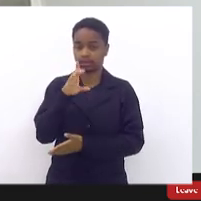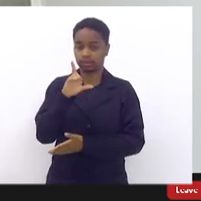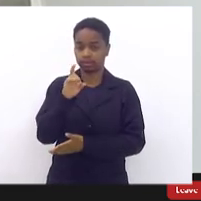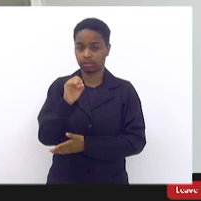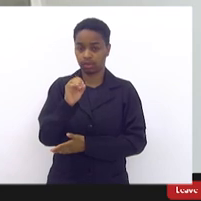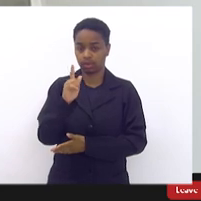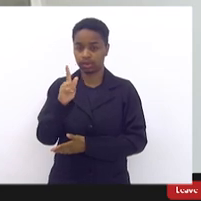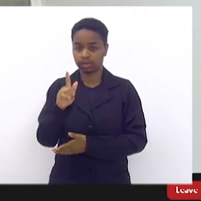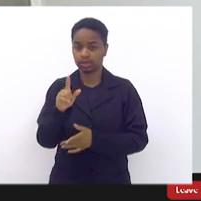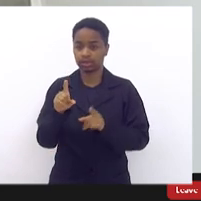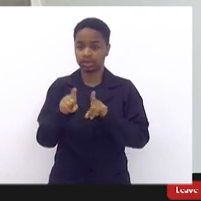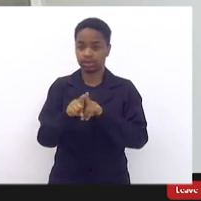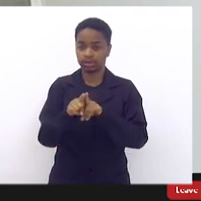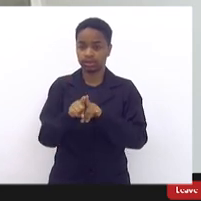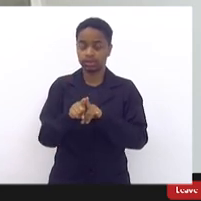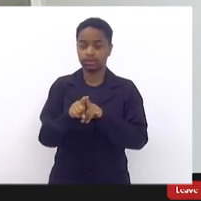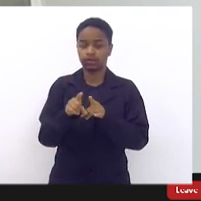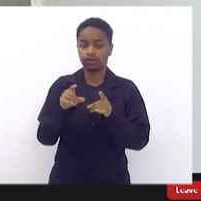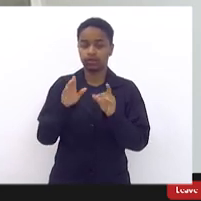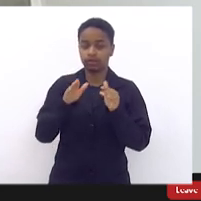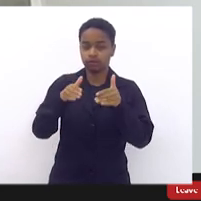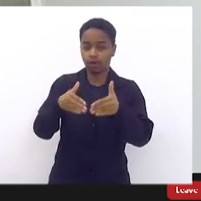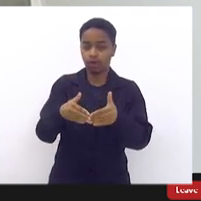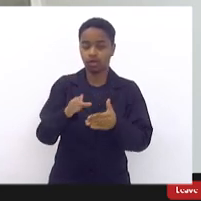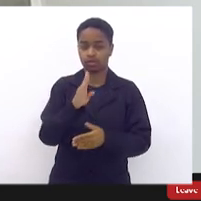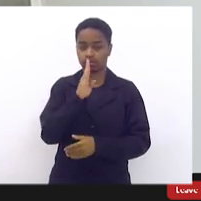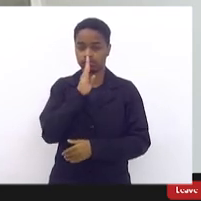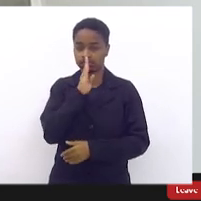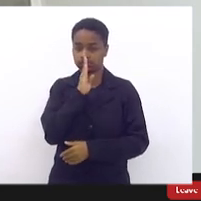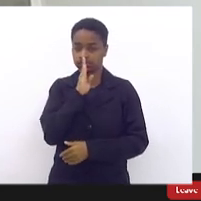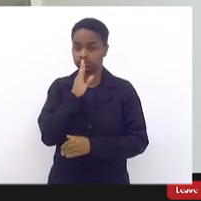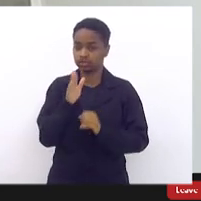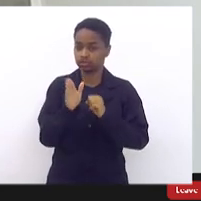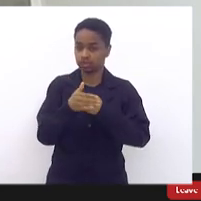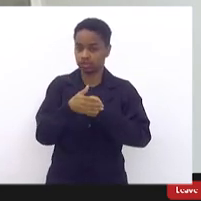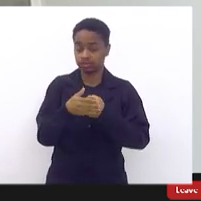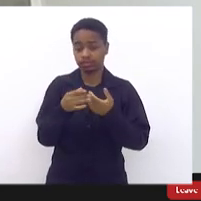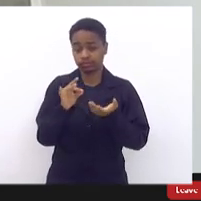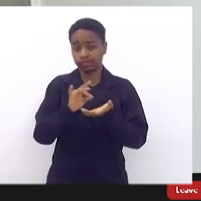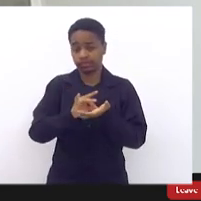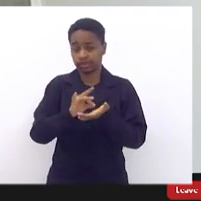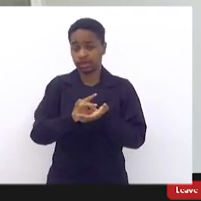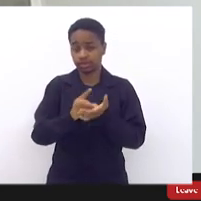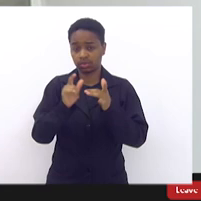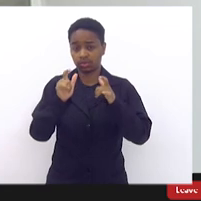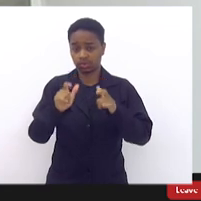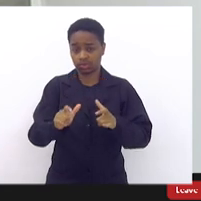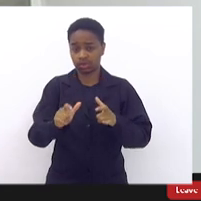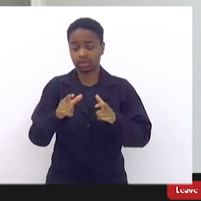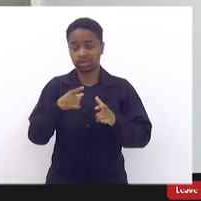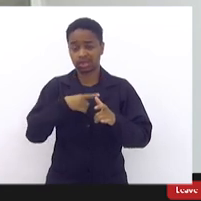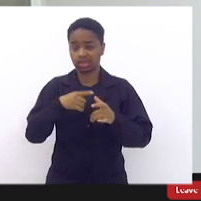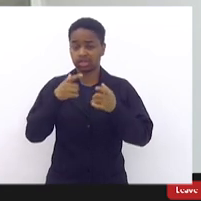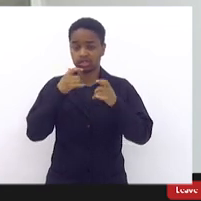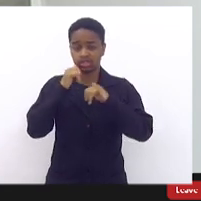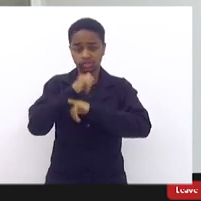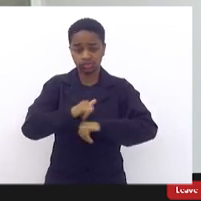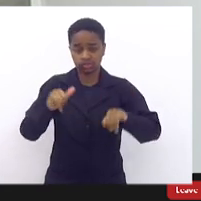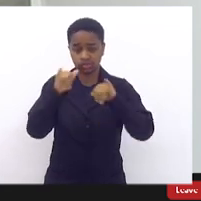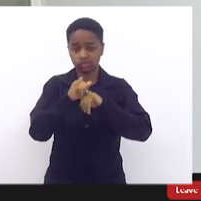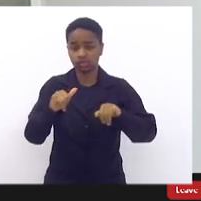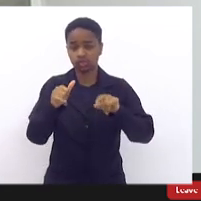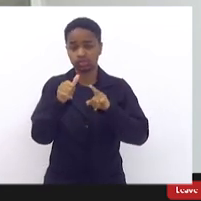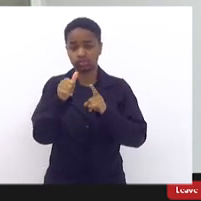blogs, shams, né, que são esses fóruns anônimos, que são verdadeiros celeiros de discursos misóginos